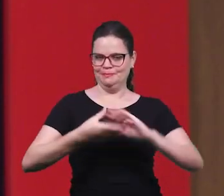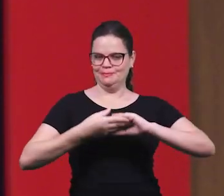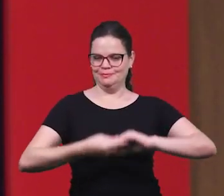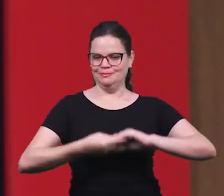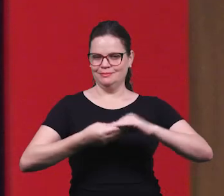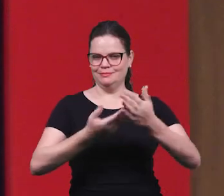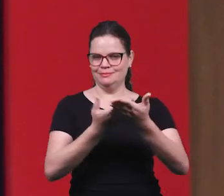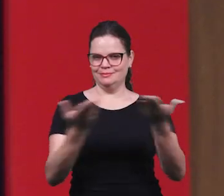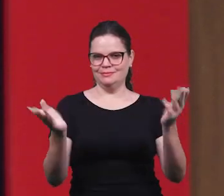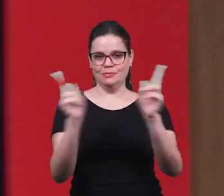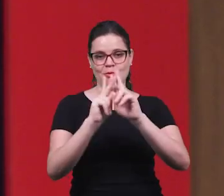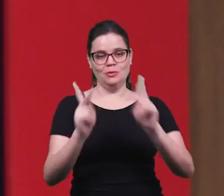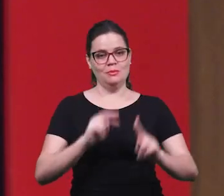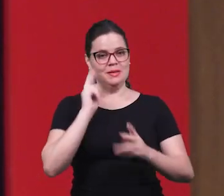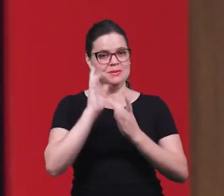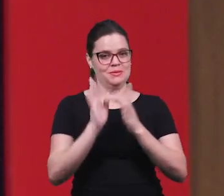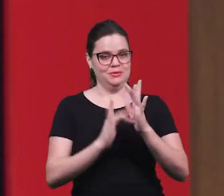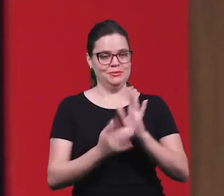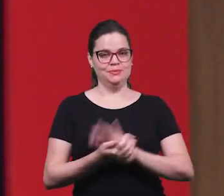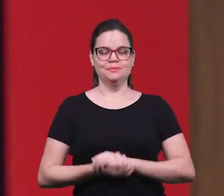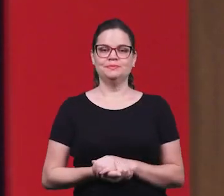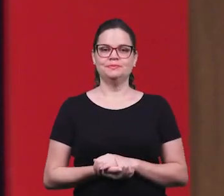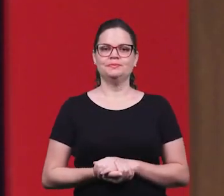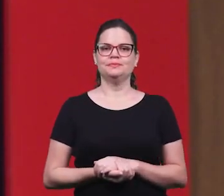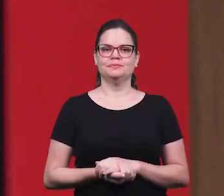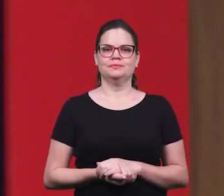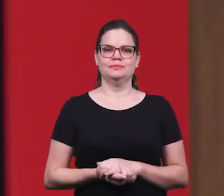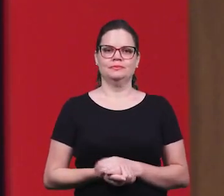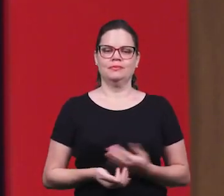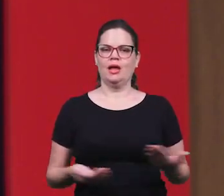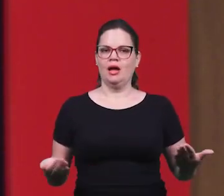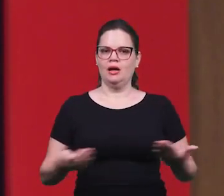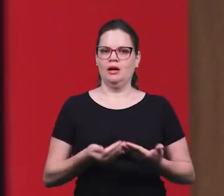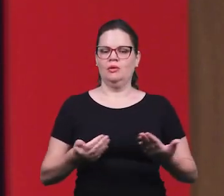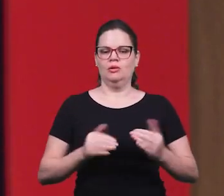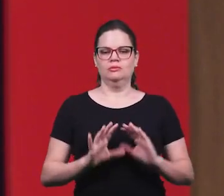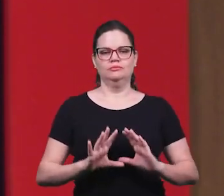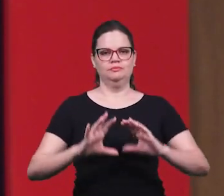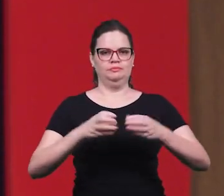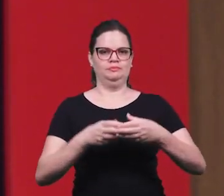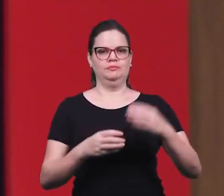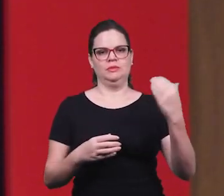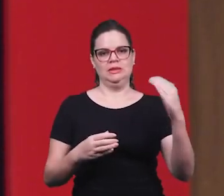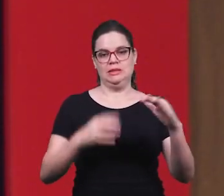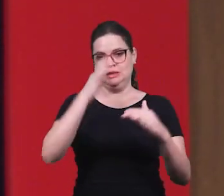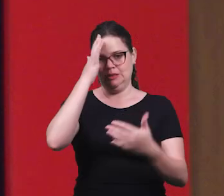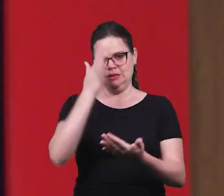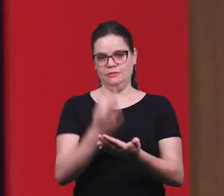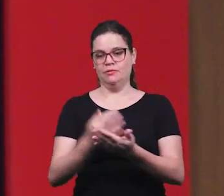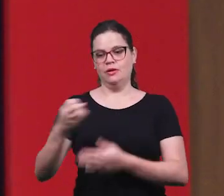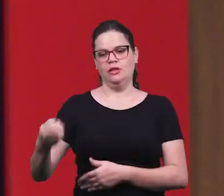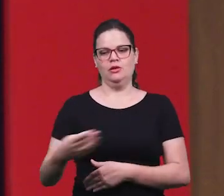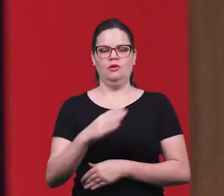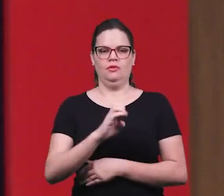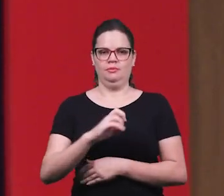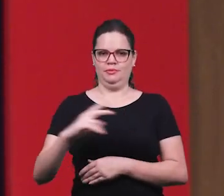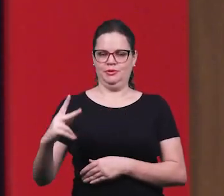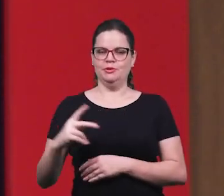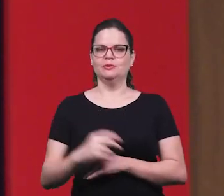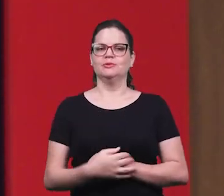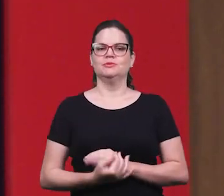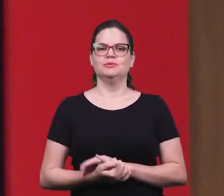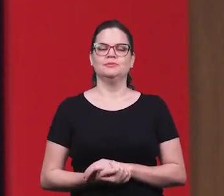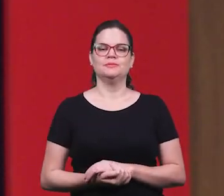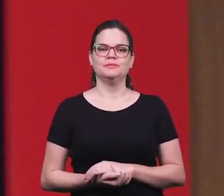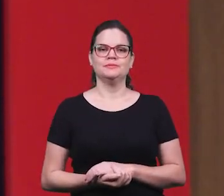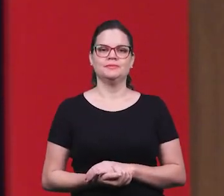com a paz do Senhor Jesus. Nós estamos iniciando agora mais um episódio do programa Ciência e Fé da Igreja Cristã